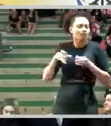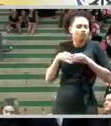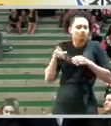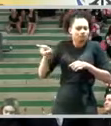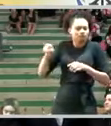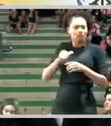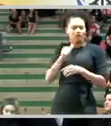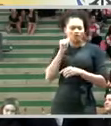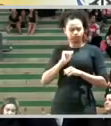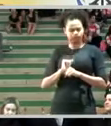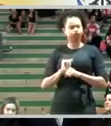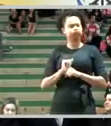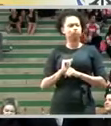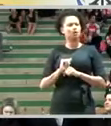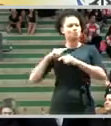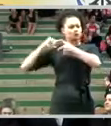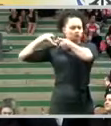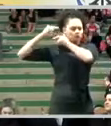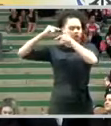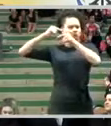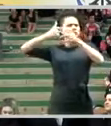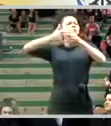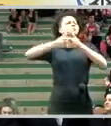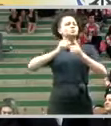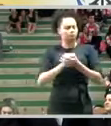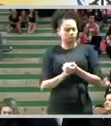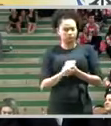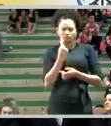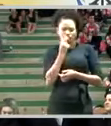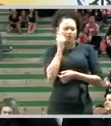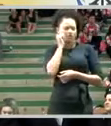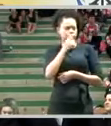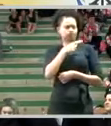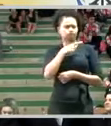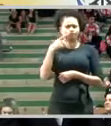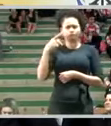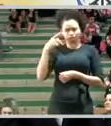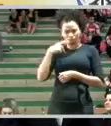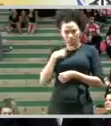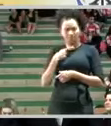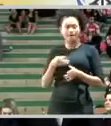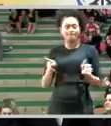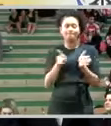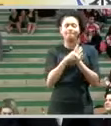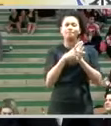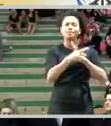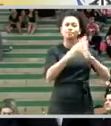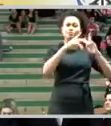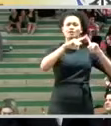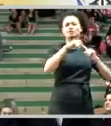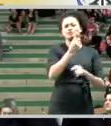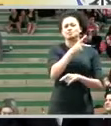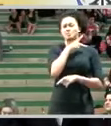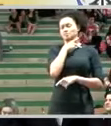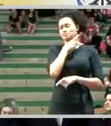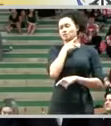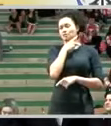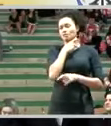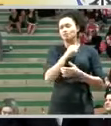E uma pastora bem formada, pentecostal, mas cresceu na igreja presbiteriana.